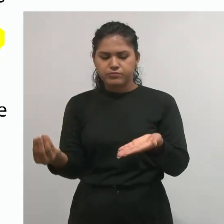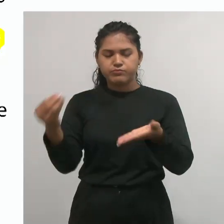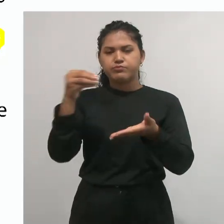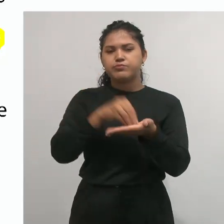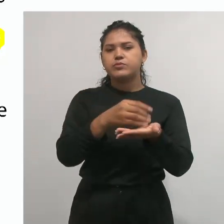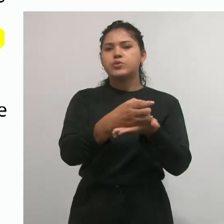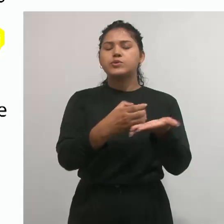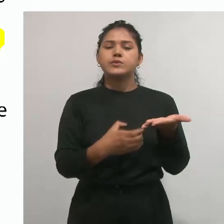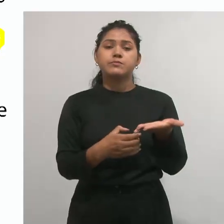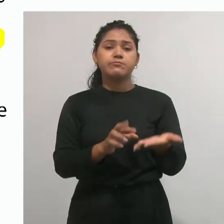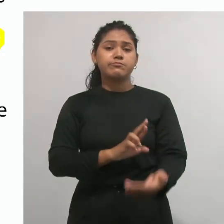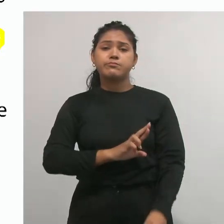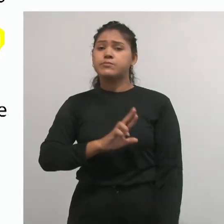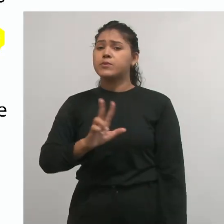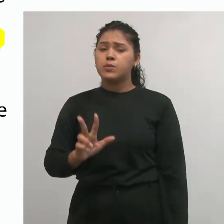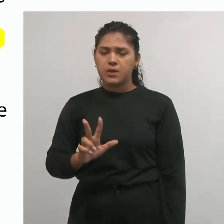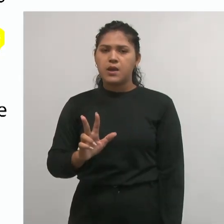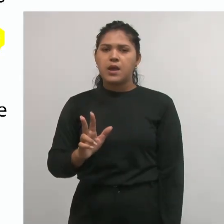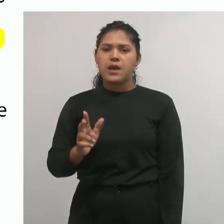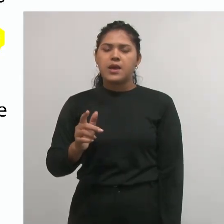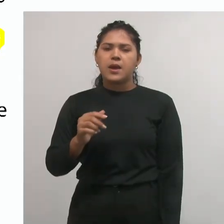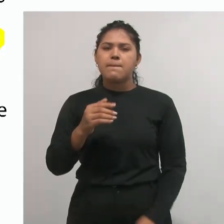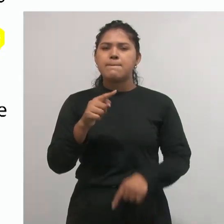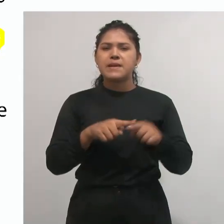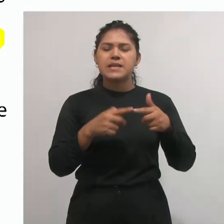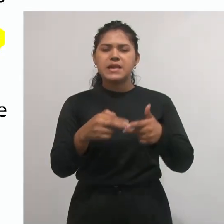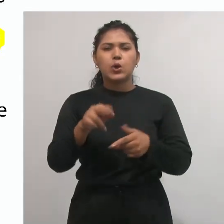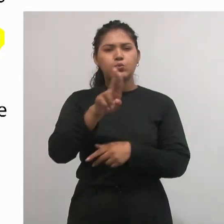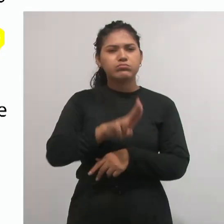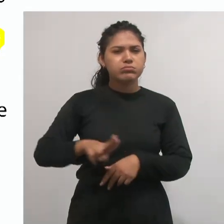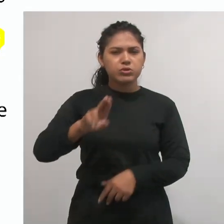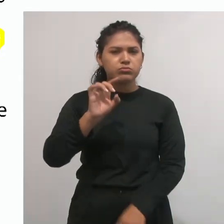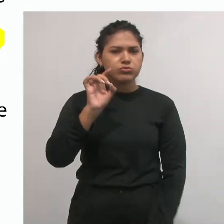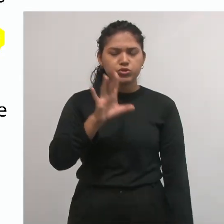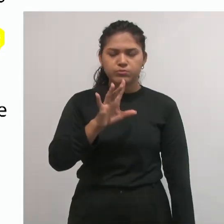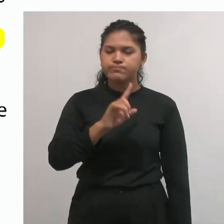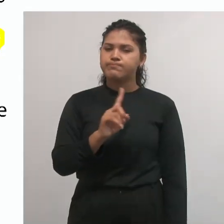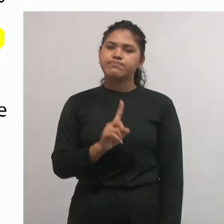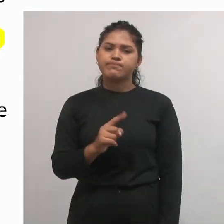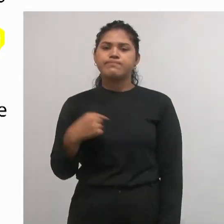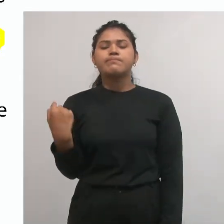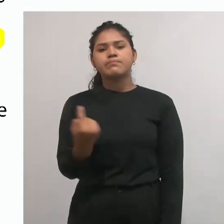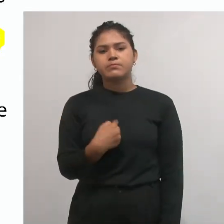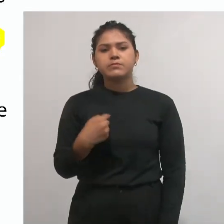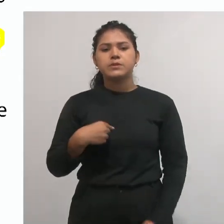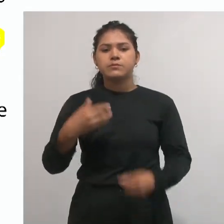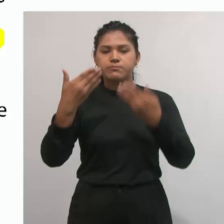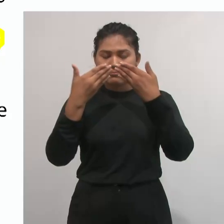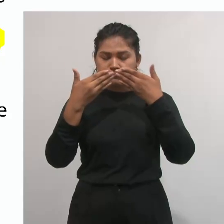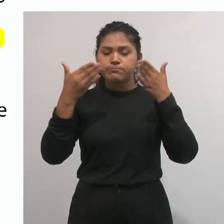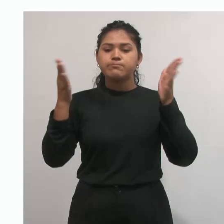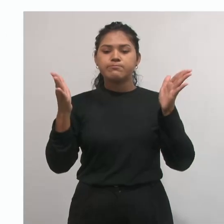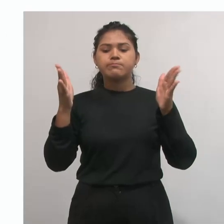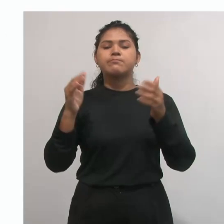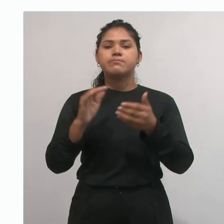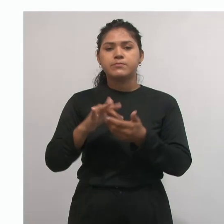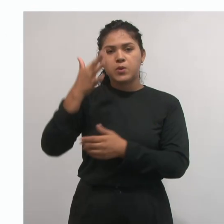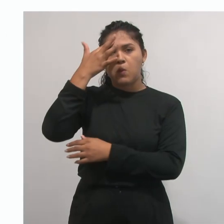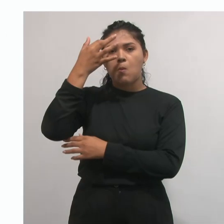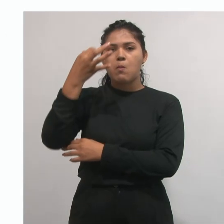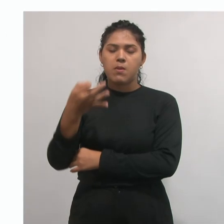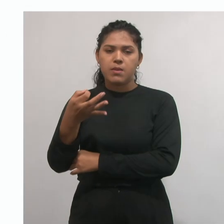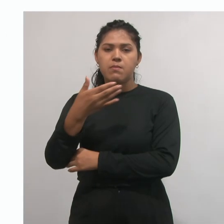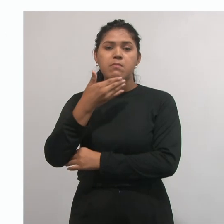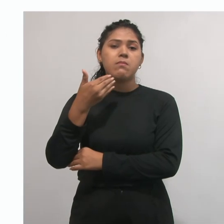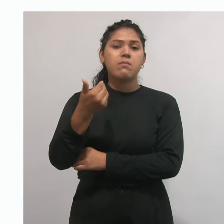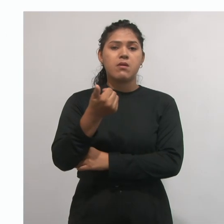de reprodução conservadora e burguesa, né? Então, a gente tem que sair desse processo de